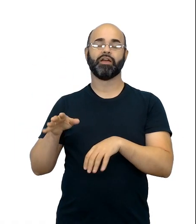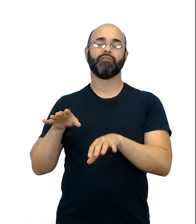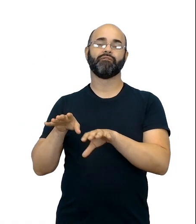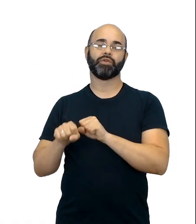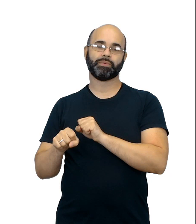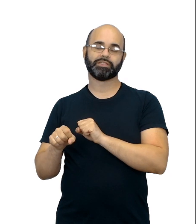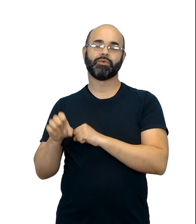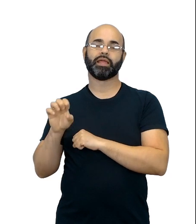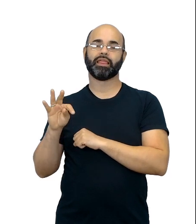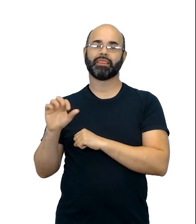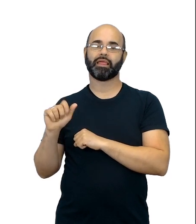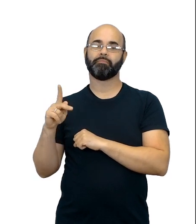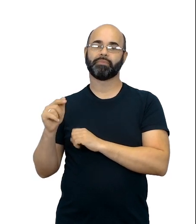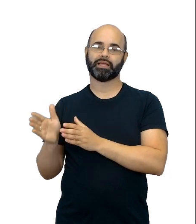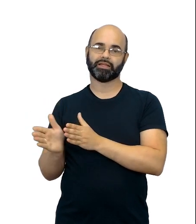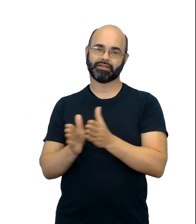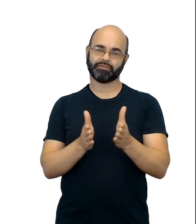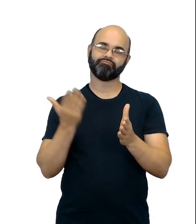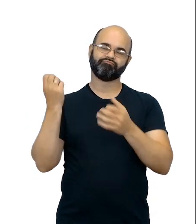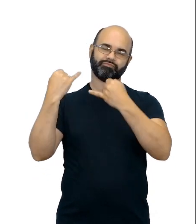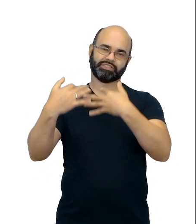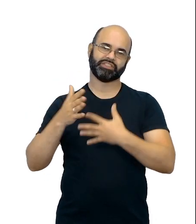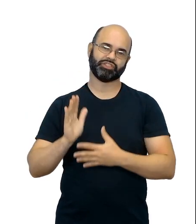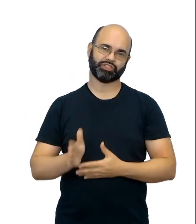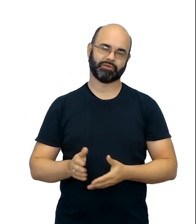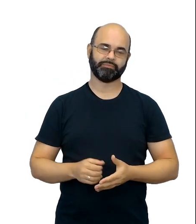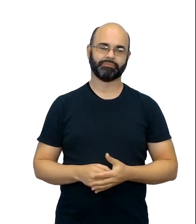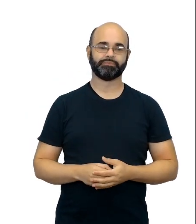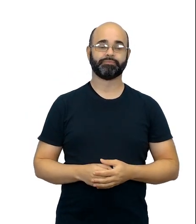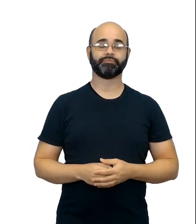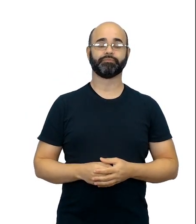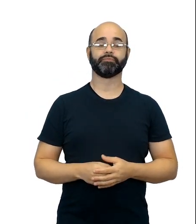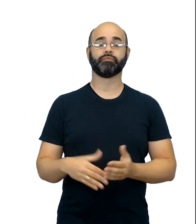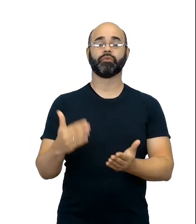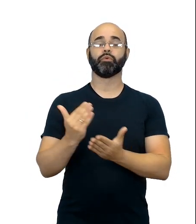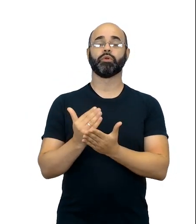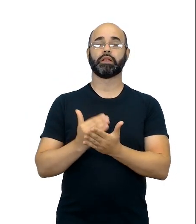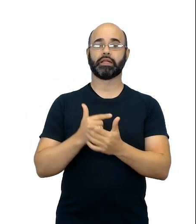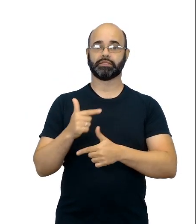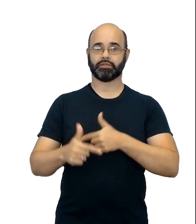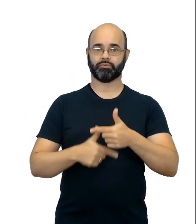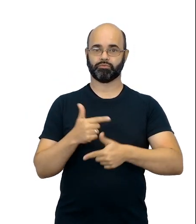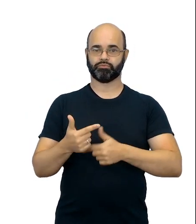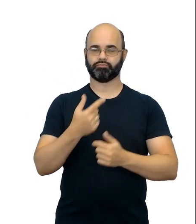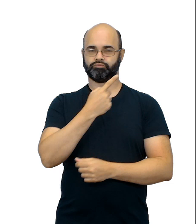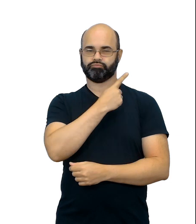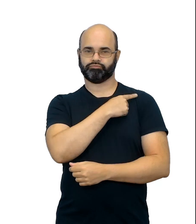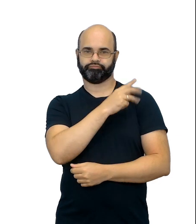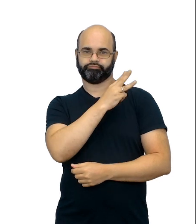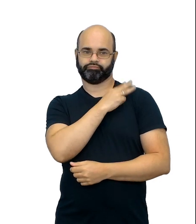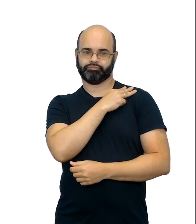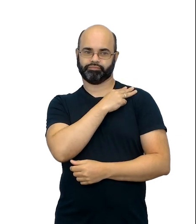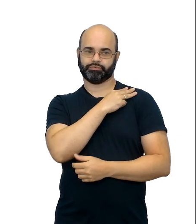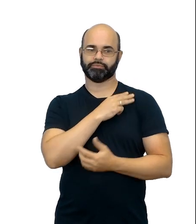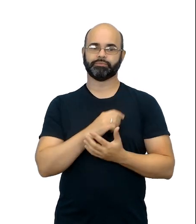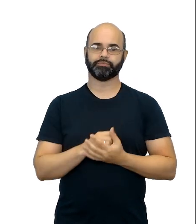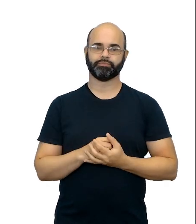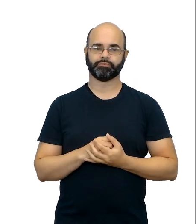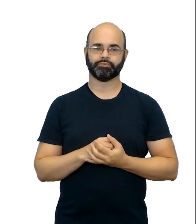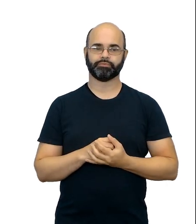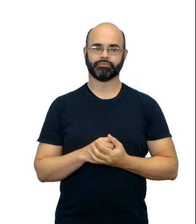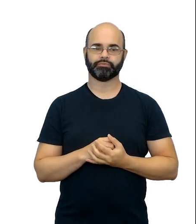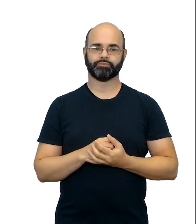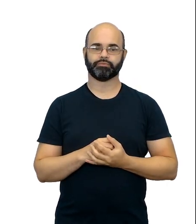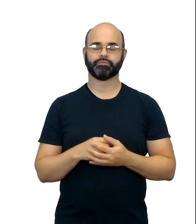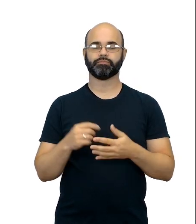Bom, segundo o documento curricular do Currículo em Ação do Ensino Médio, o componente curricular de língua